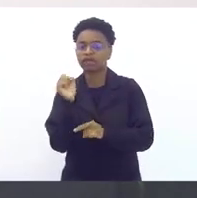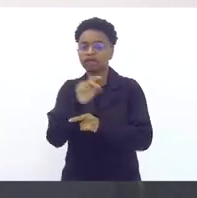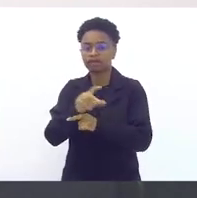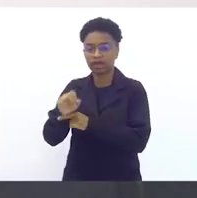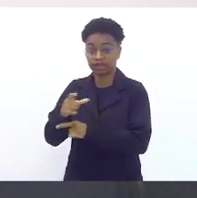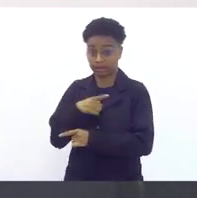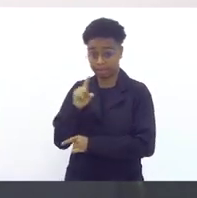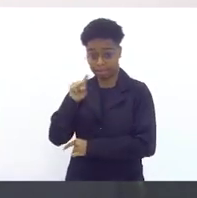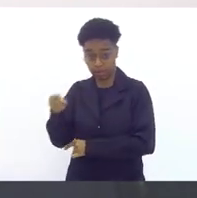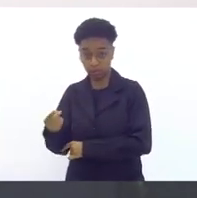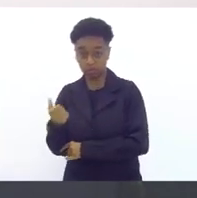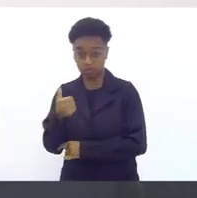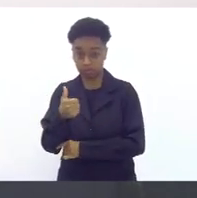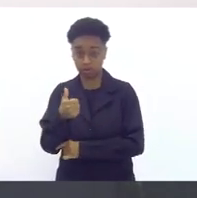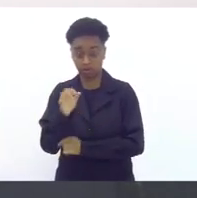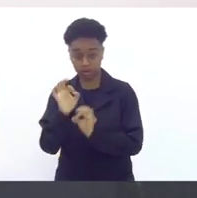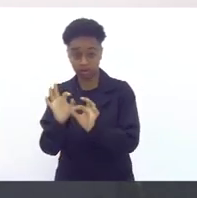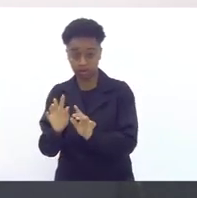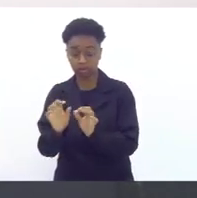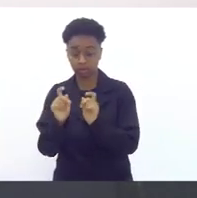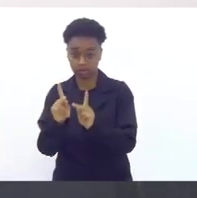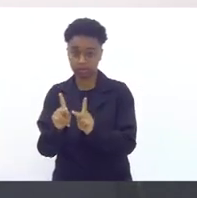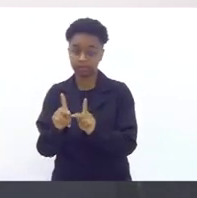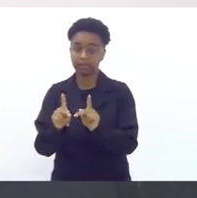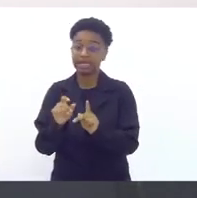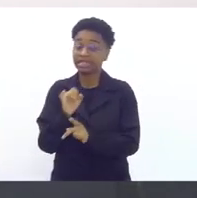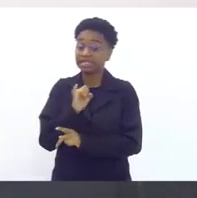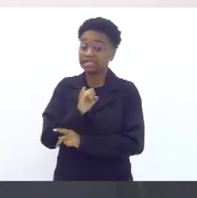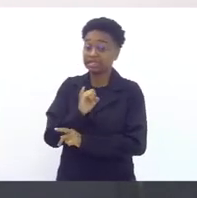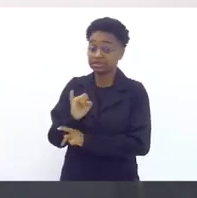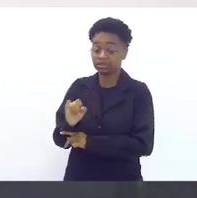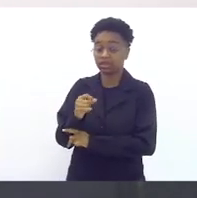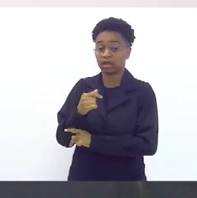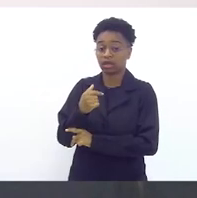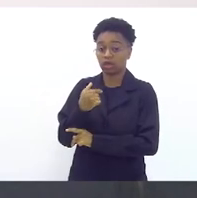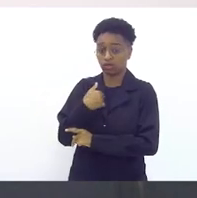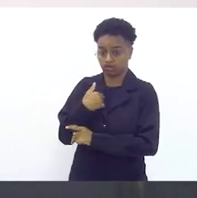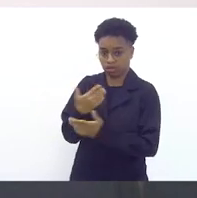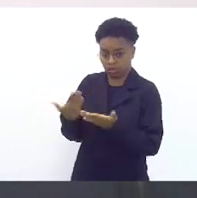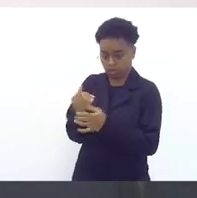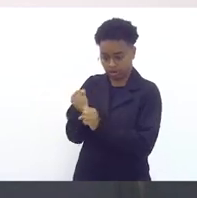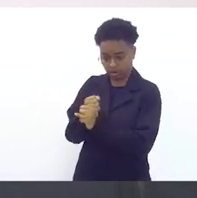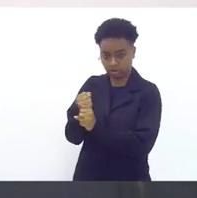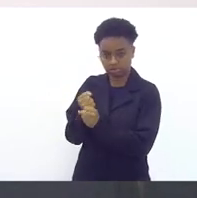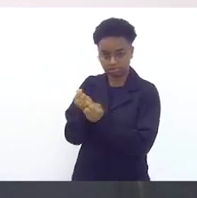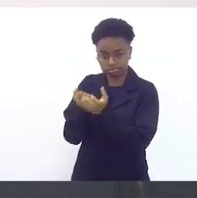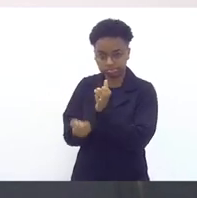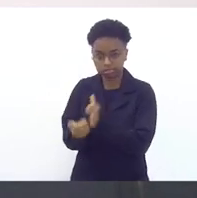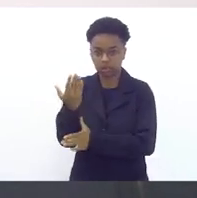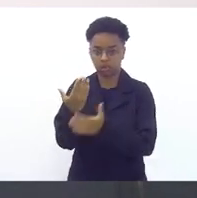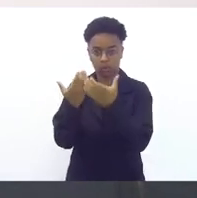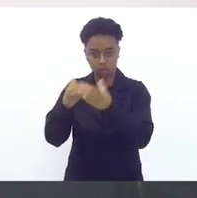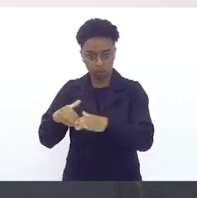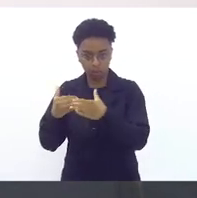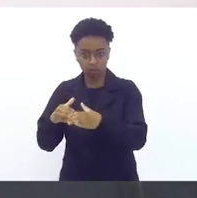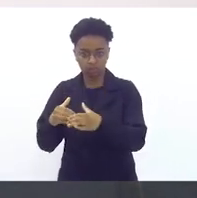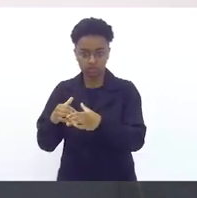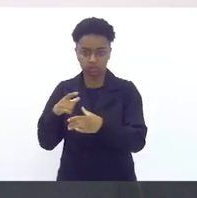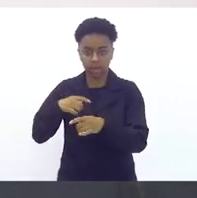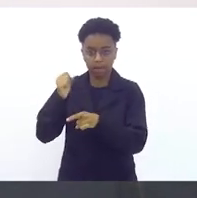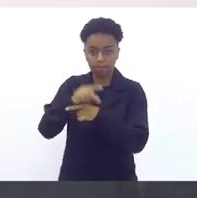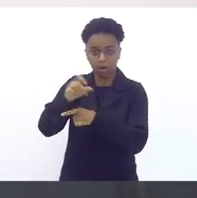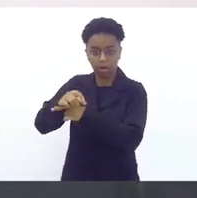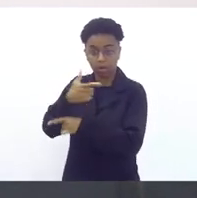1.000. Vamos lá. Se em um ano eu faço, abro o concurso, imaginemos, e preencho